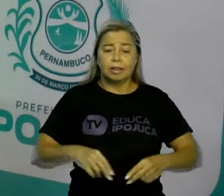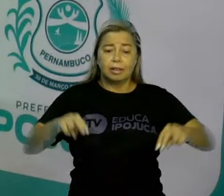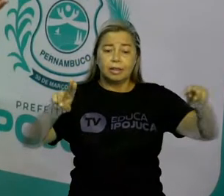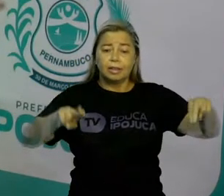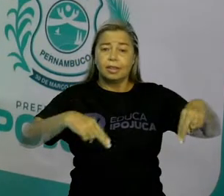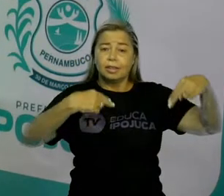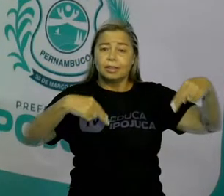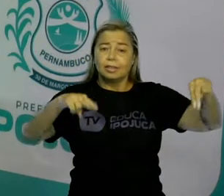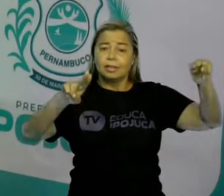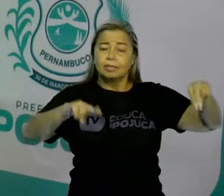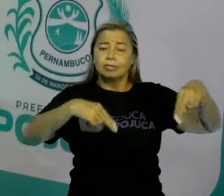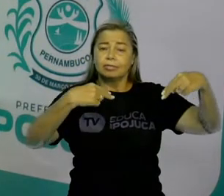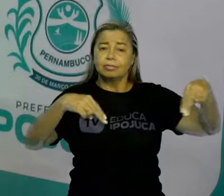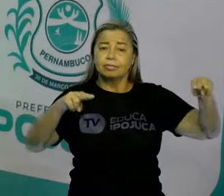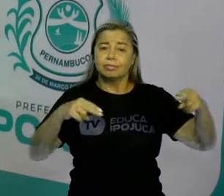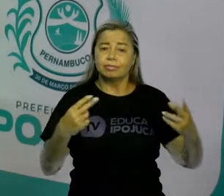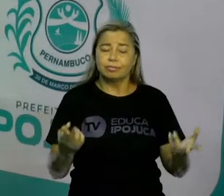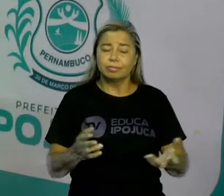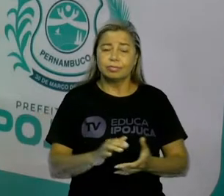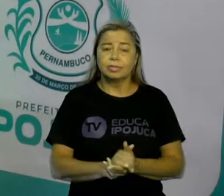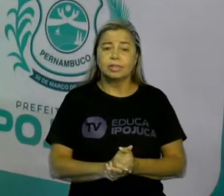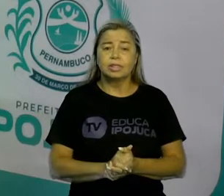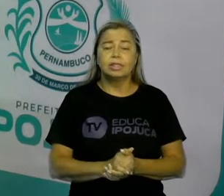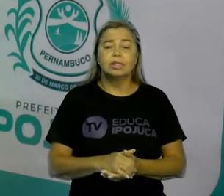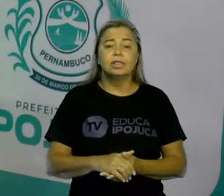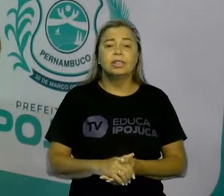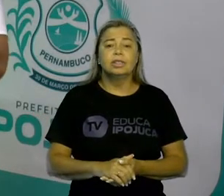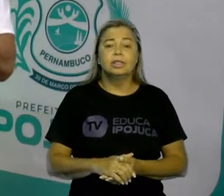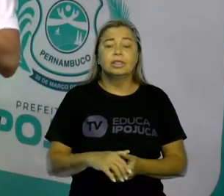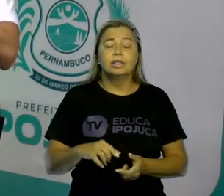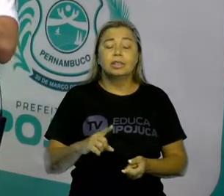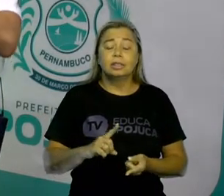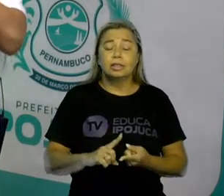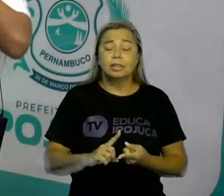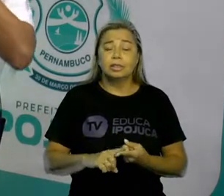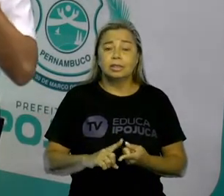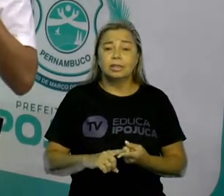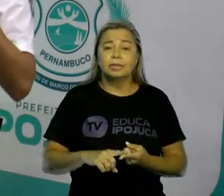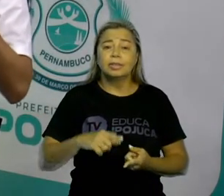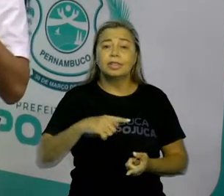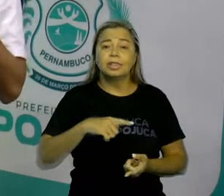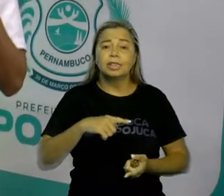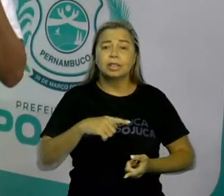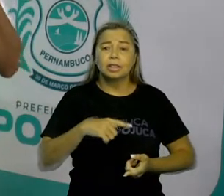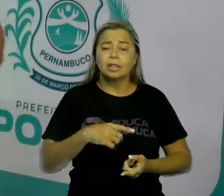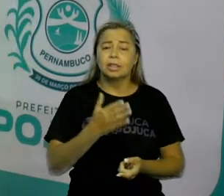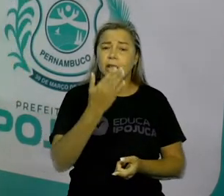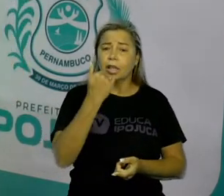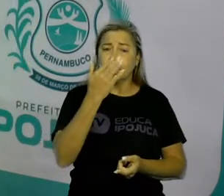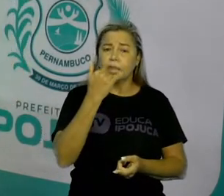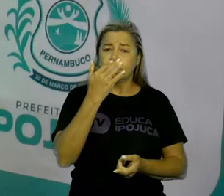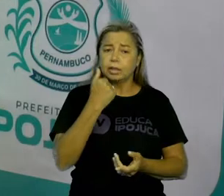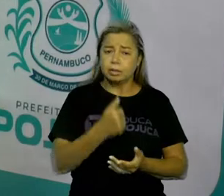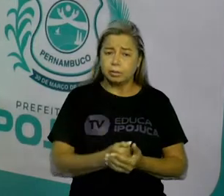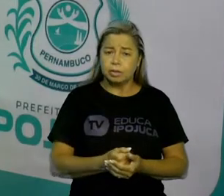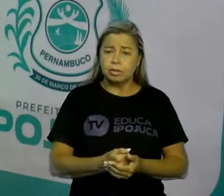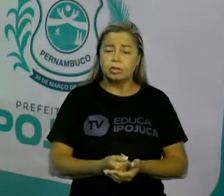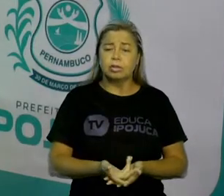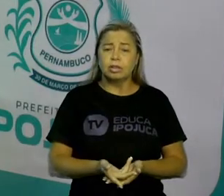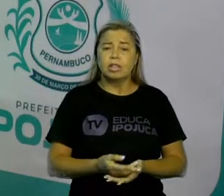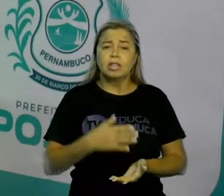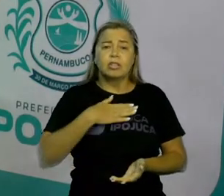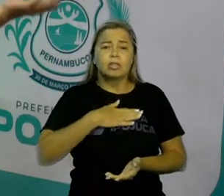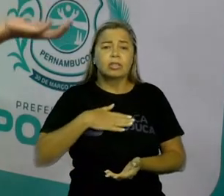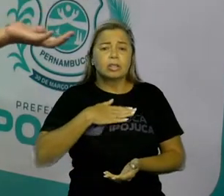e muitos outros. Temos também na nossa cultura alguns alimentos que a gente come e a gente não sabe